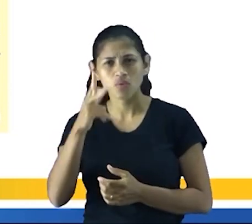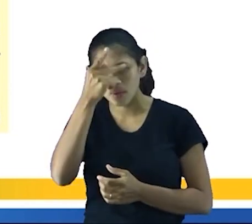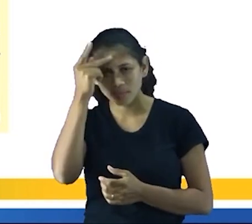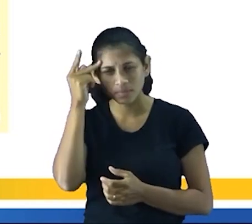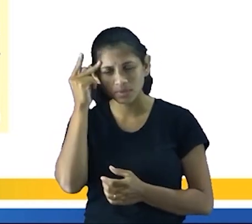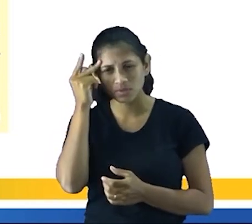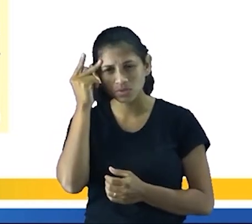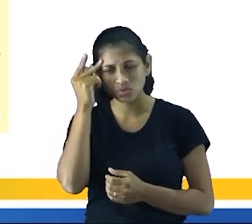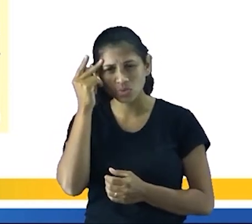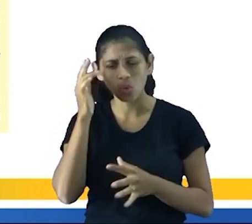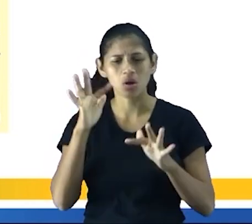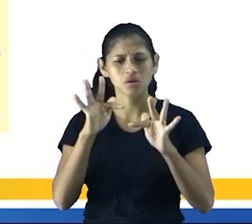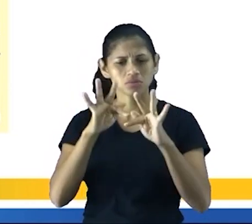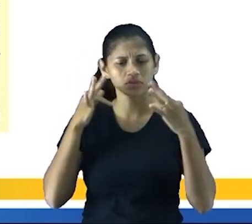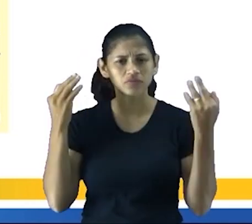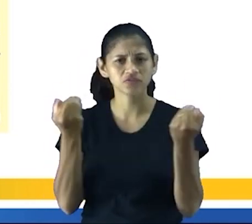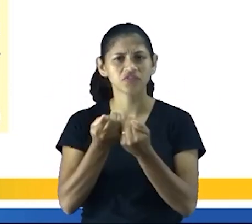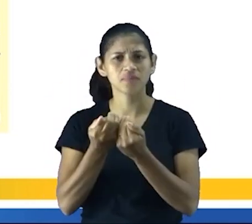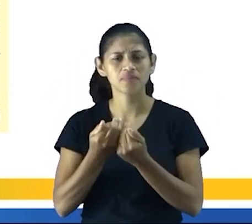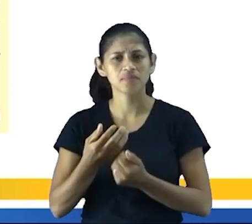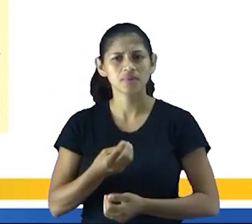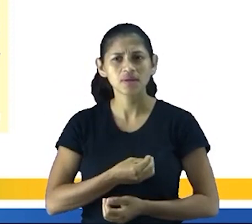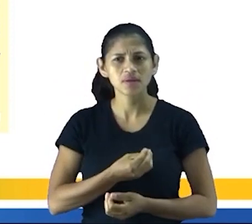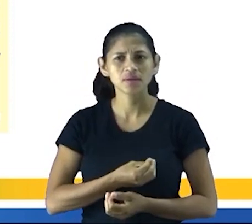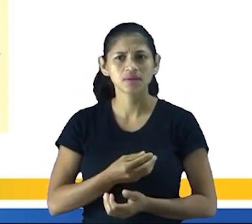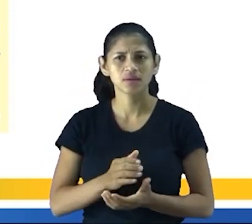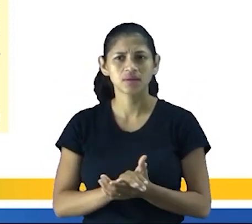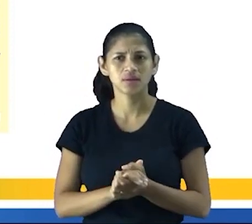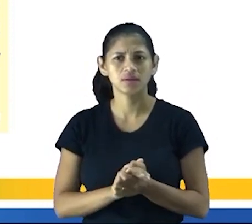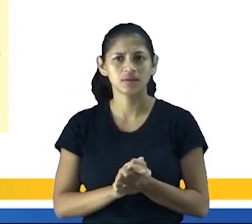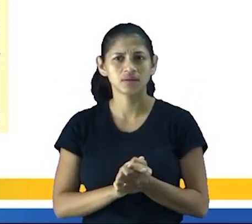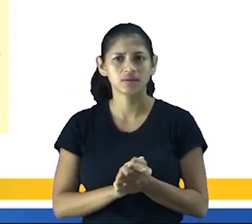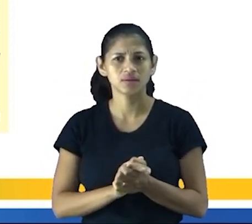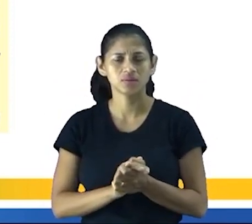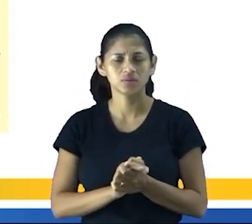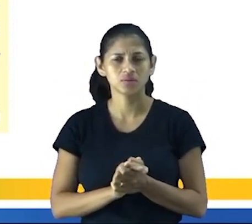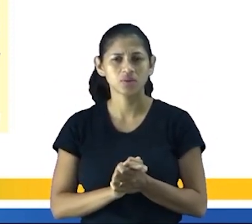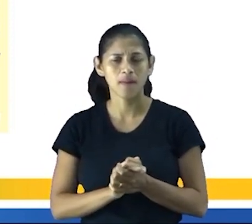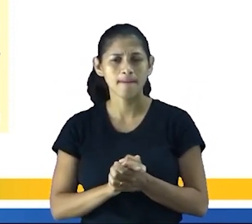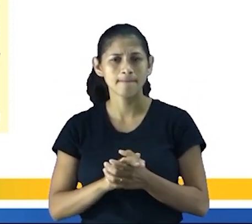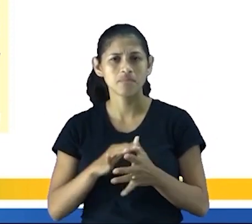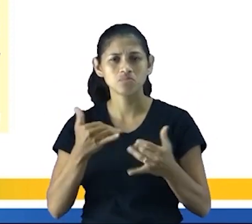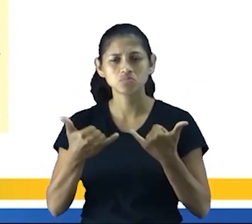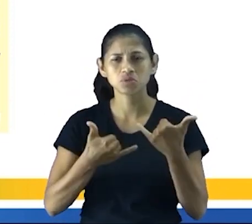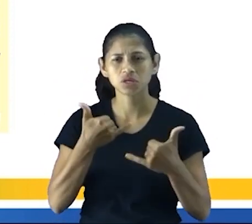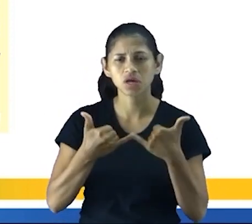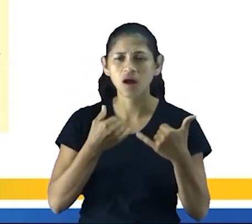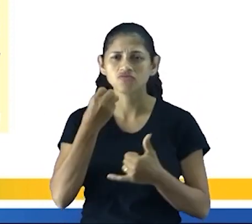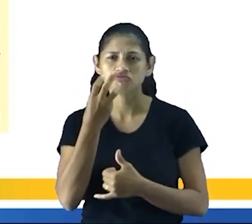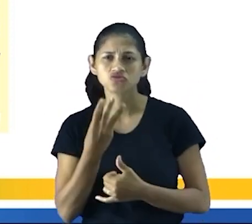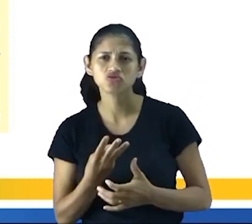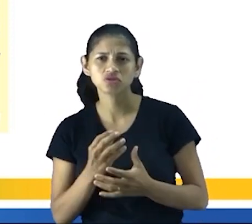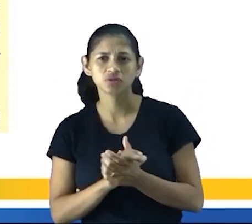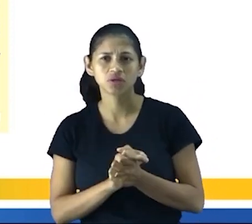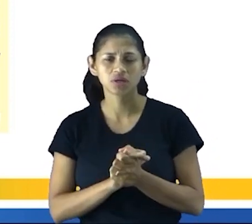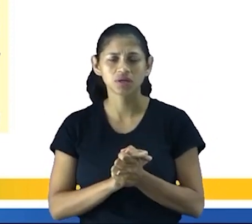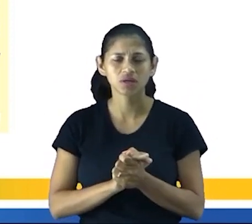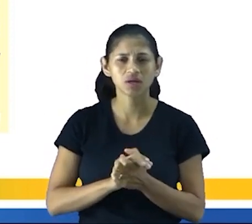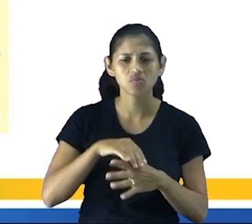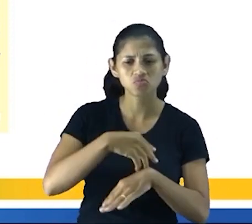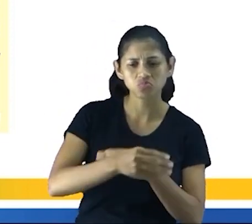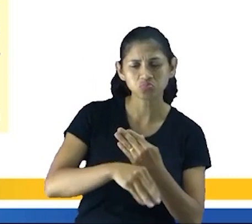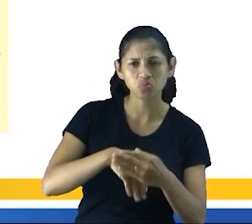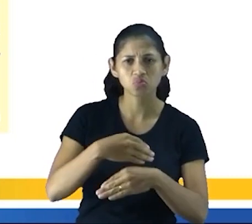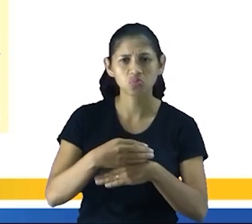da família, brincavam juntos os três. Para bem dizer, não se diferenciavam. Rebolavam na areia